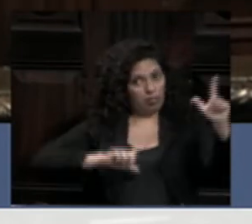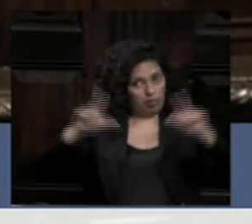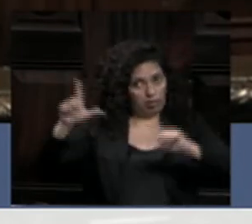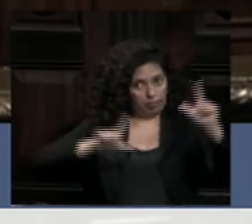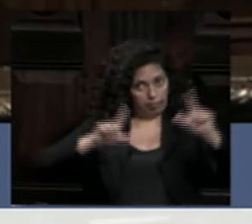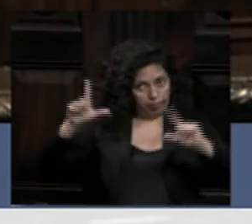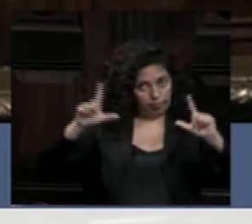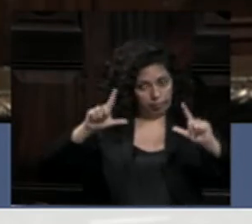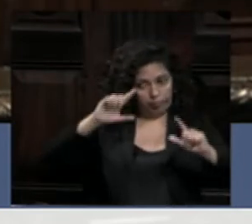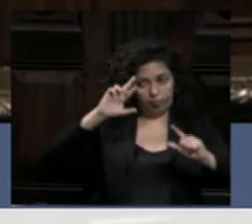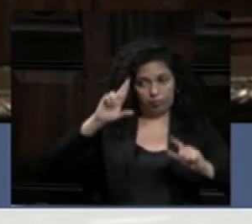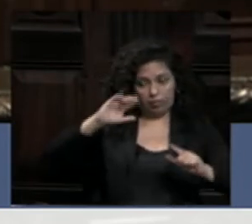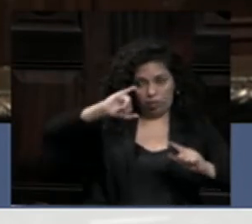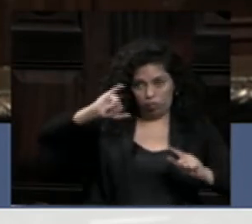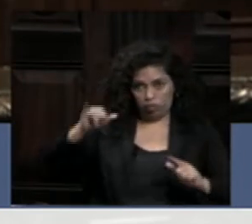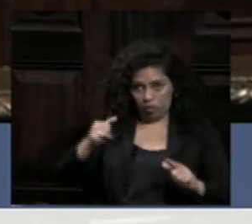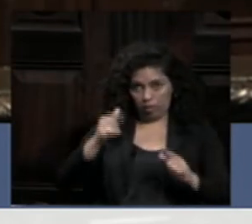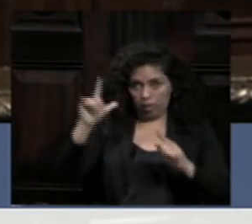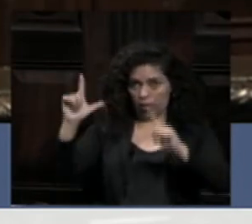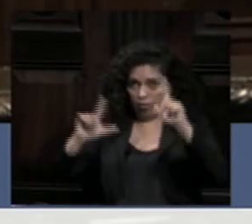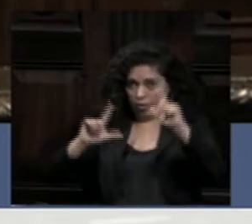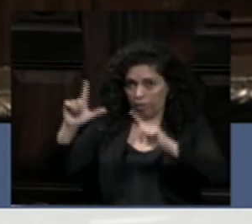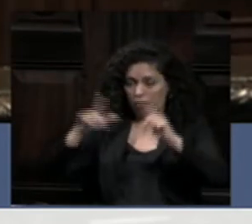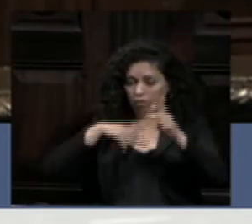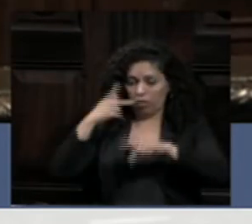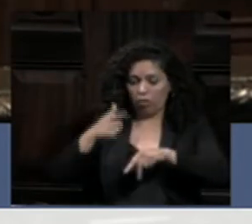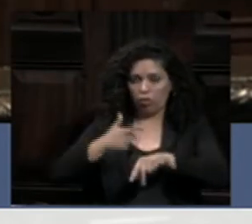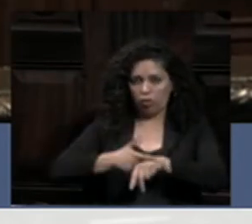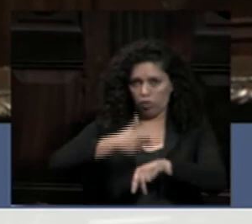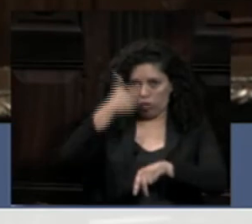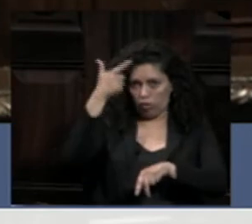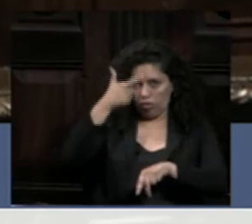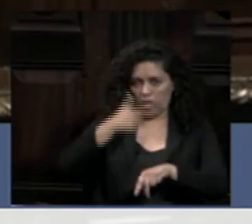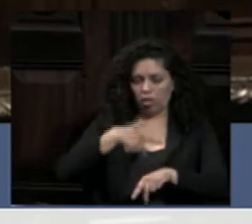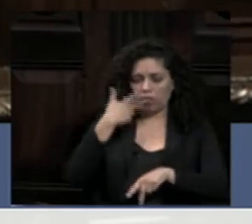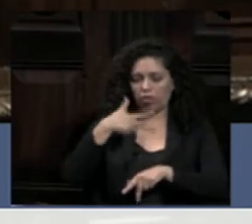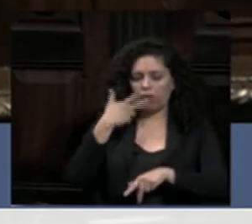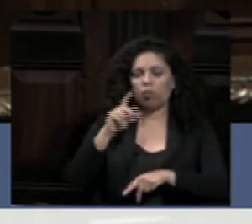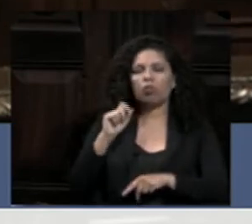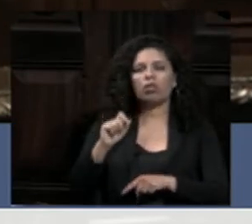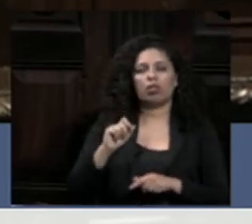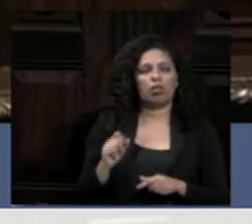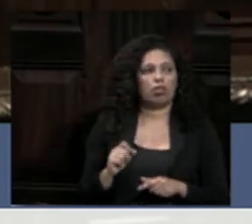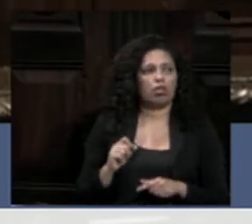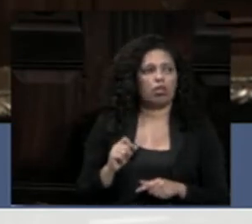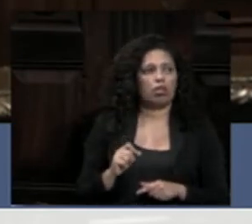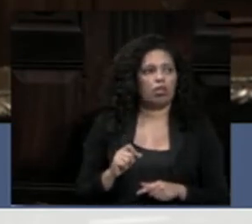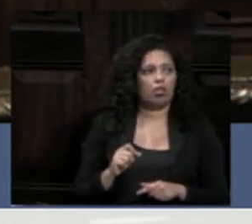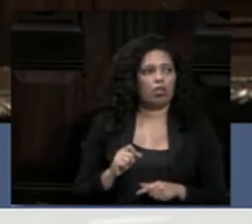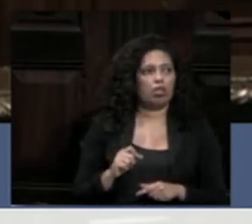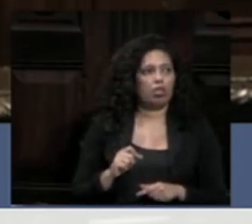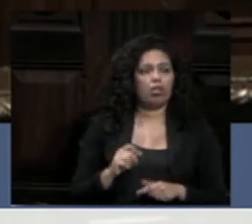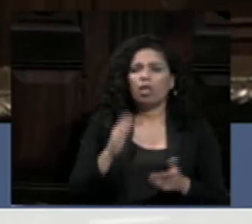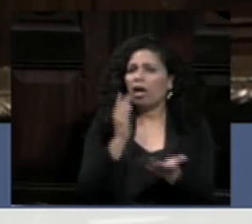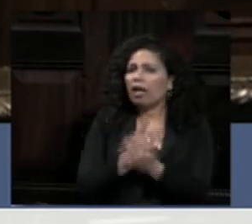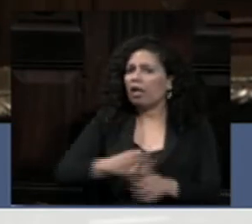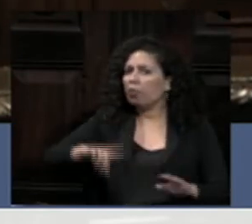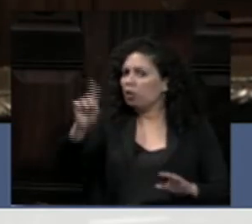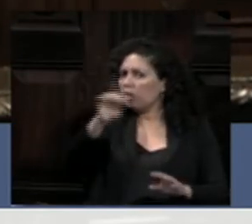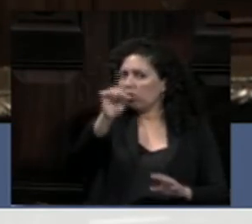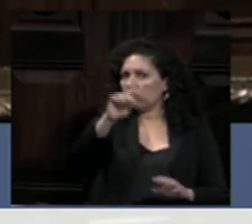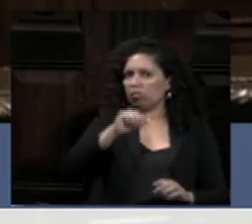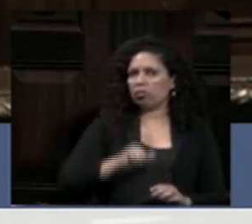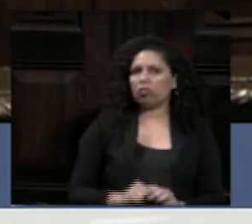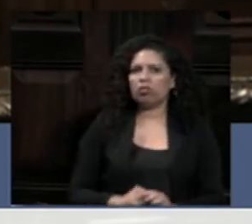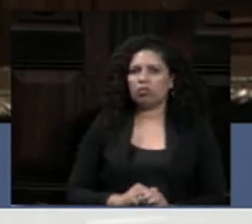RJTV de aproximadamente meio-dia, né? Que não acabou a dupla vistoria. Mas